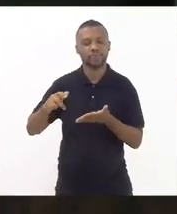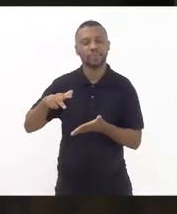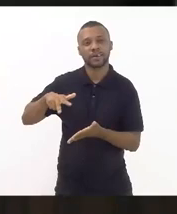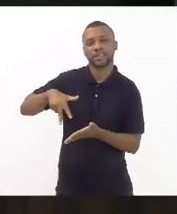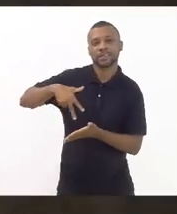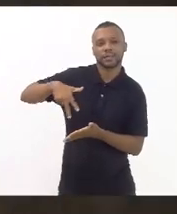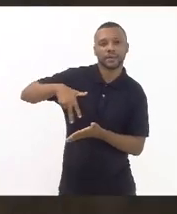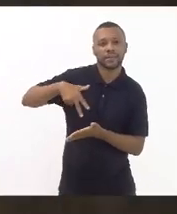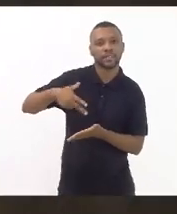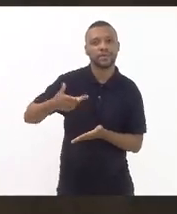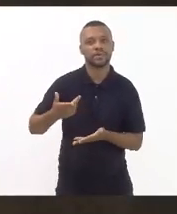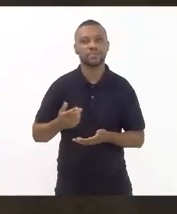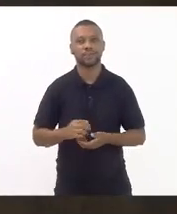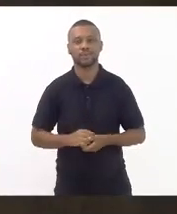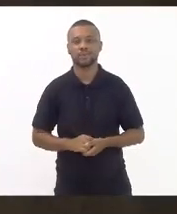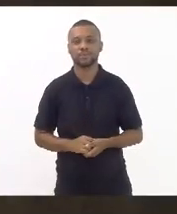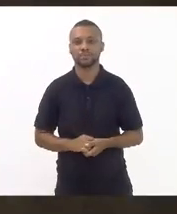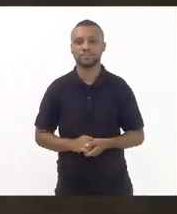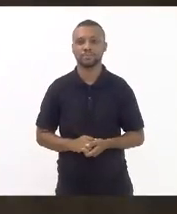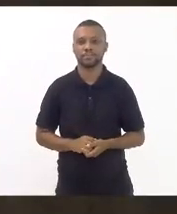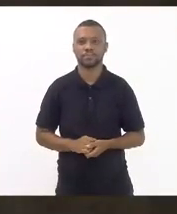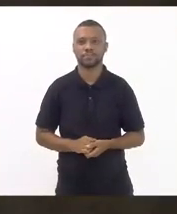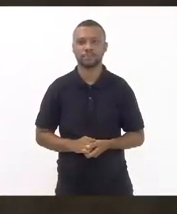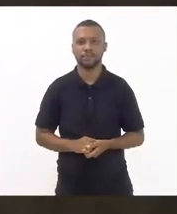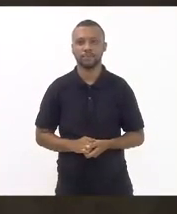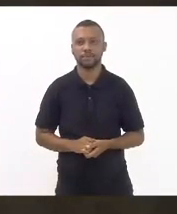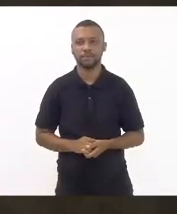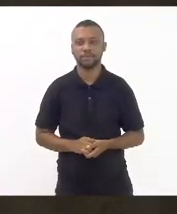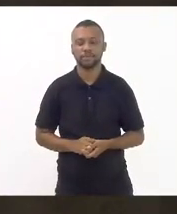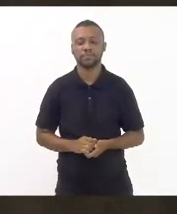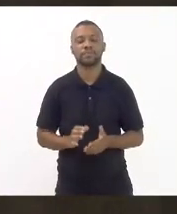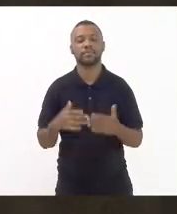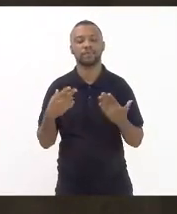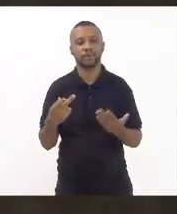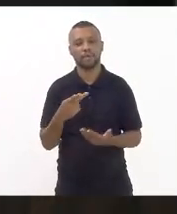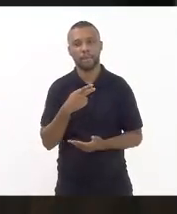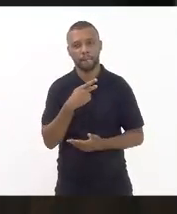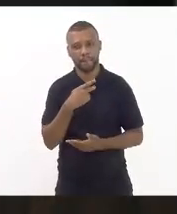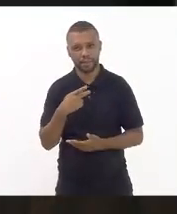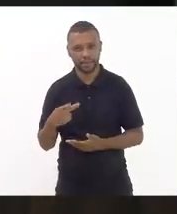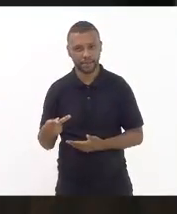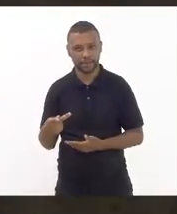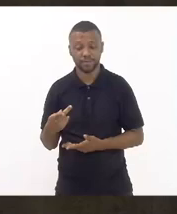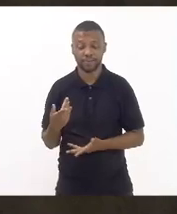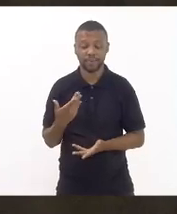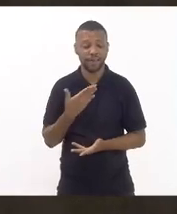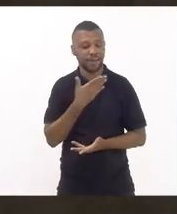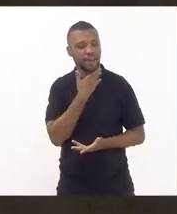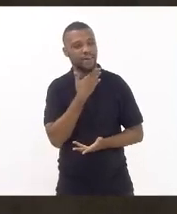dançarino. Você não viu ontem. Presidente. Presidente. E a voz?